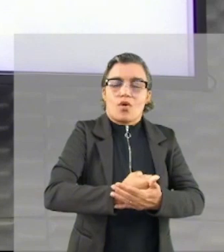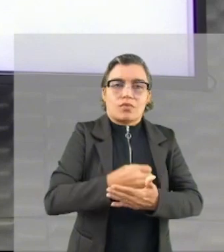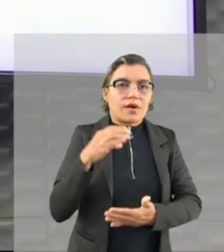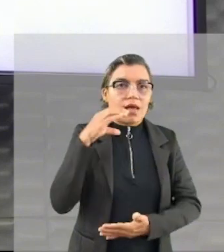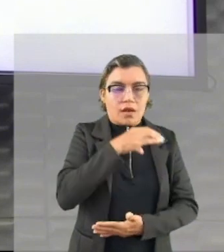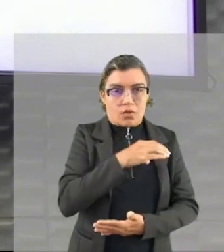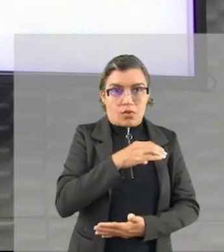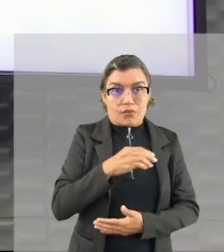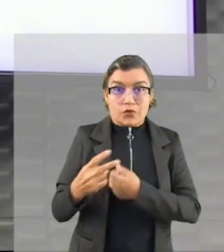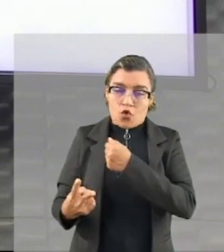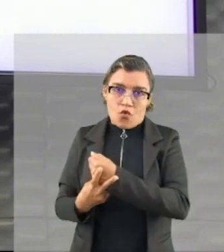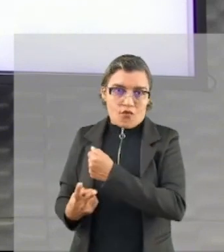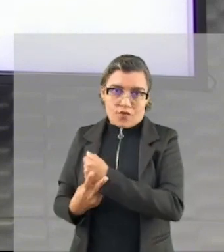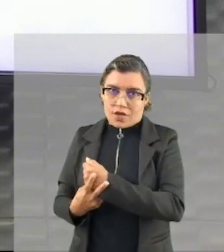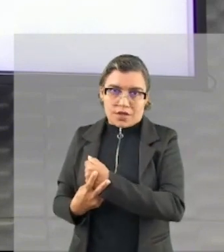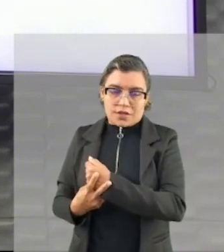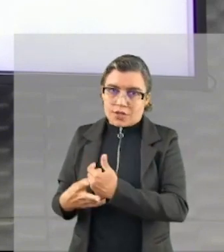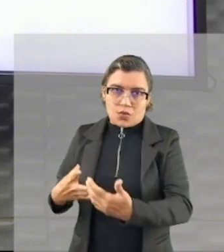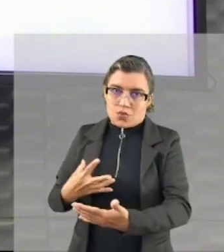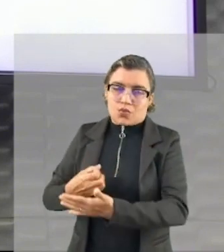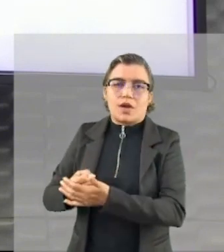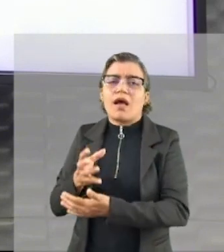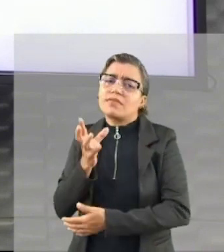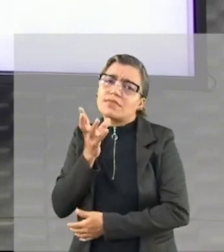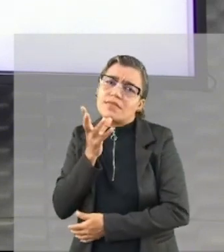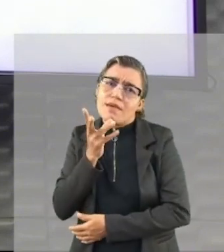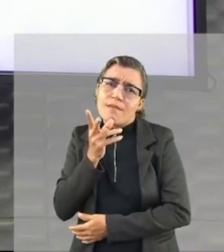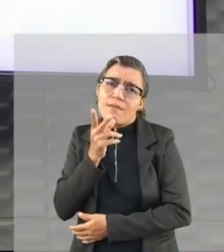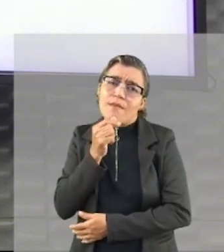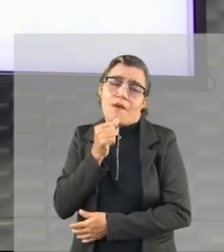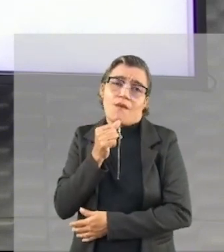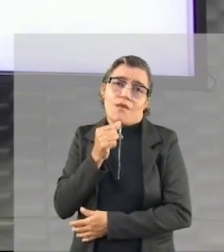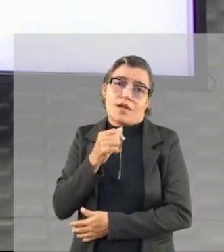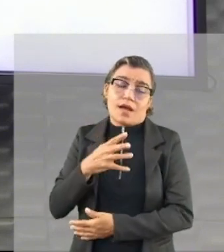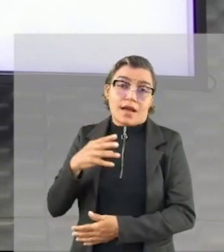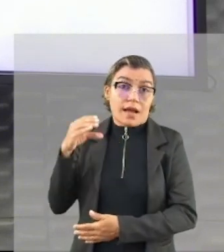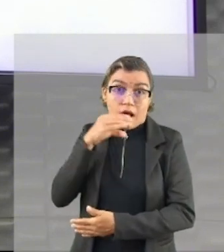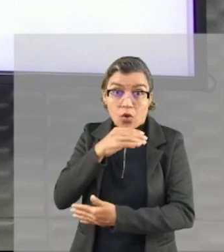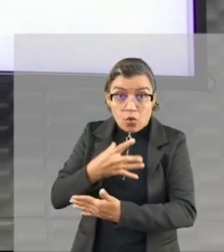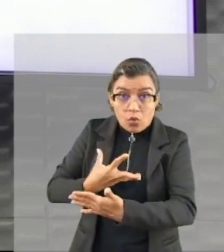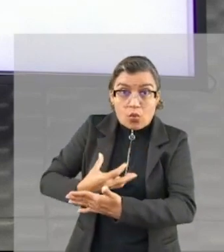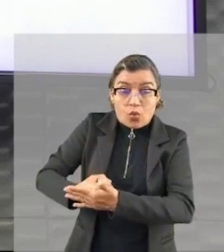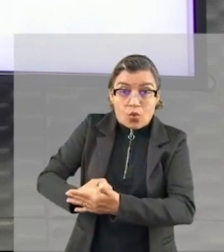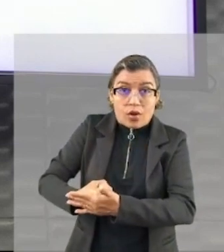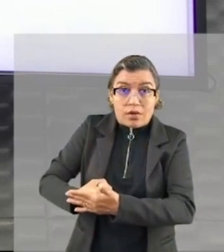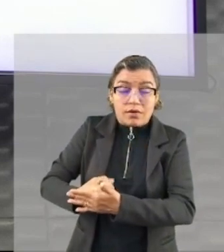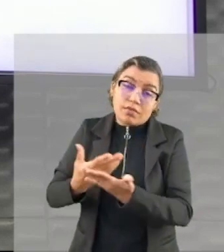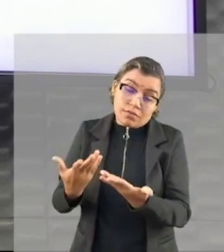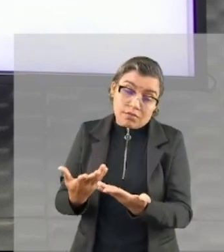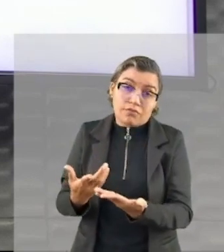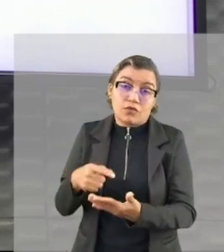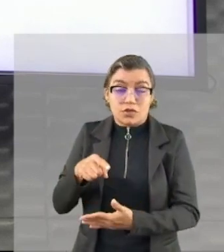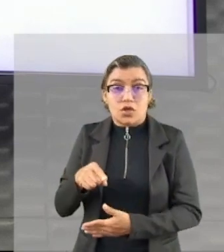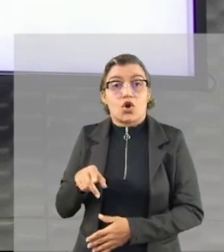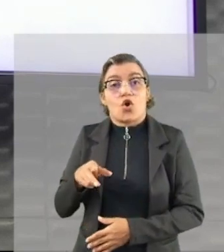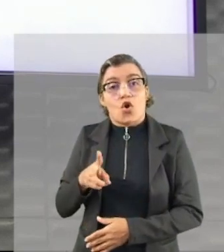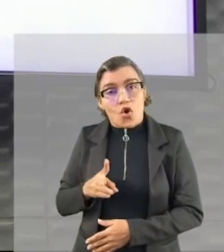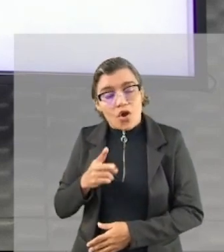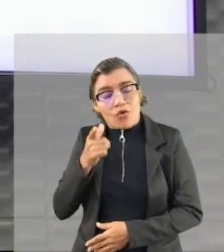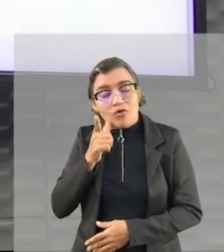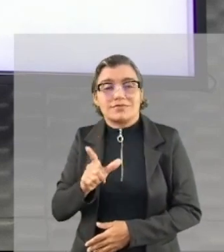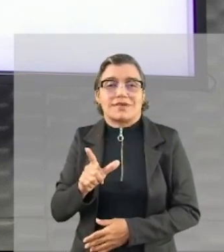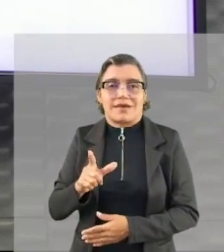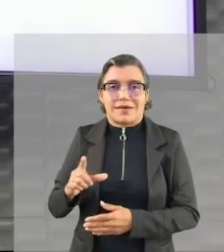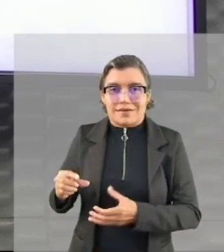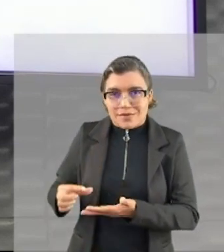O vidro ou a cerâmica, ele vai demorar mais a conduzir o calor. Por isso que dá tempo de você até esfriar e tomar. Então